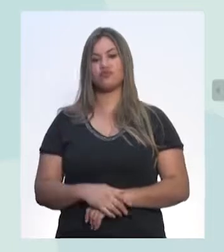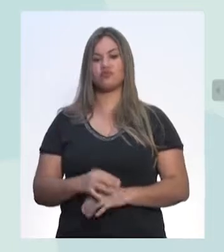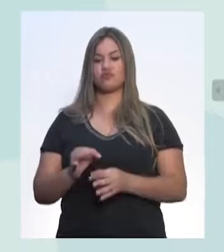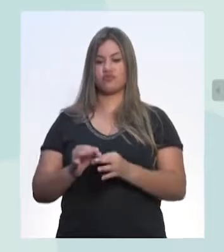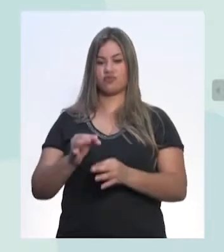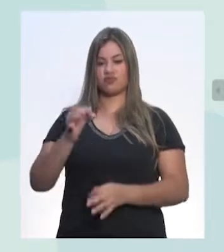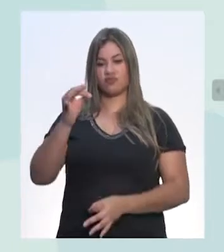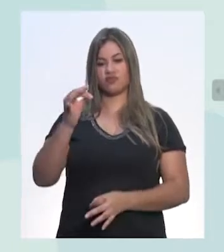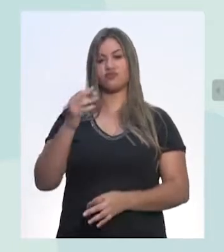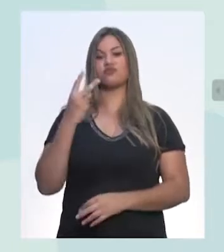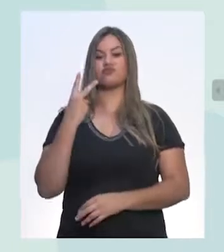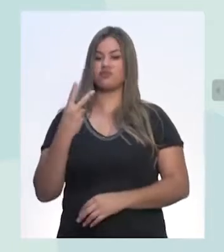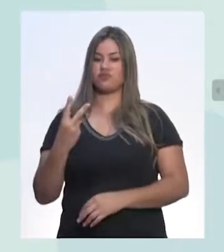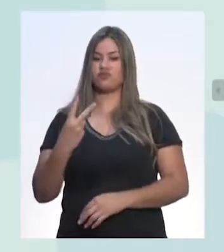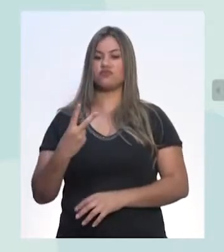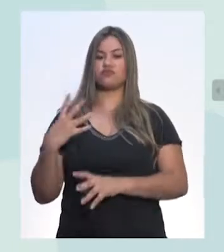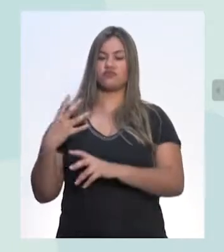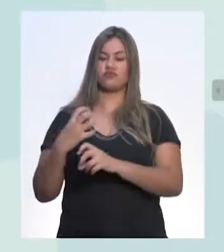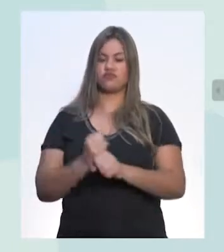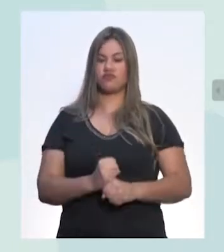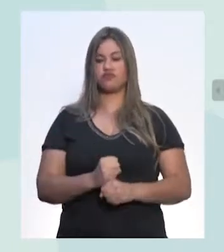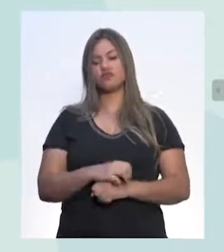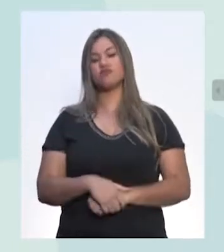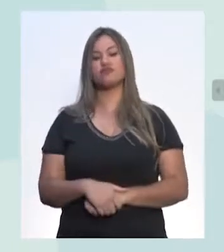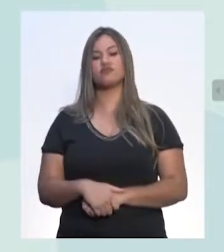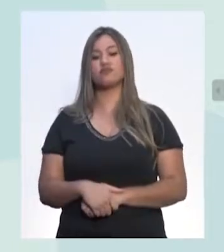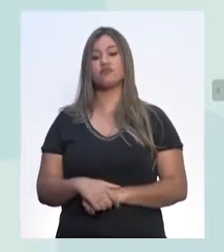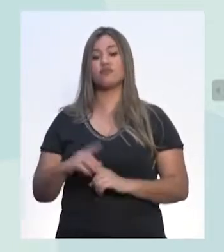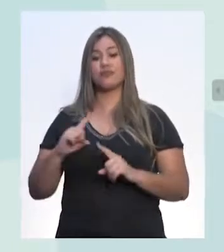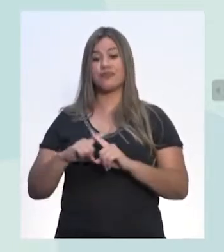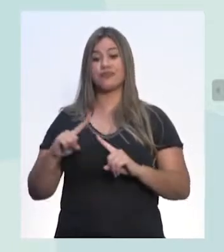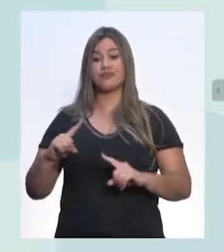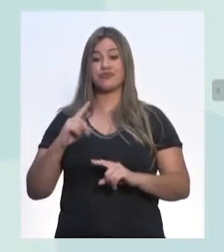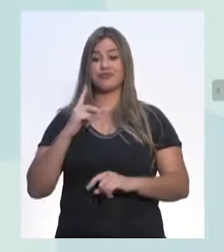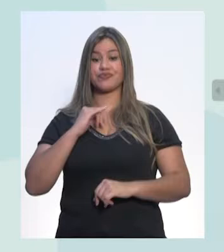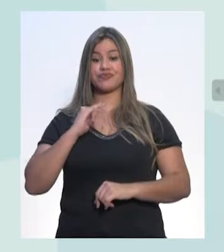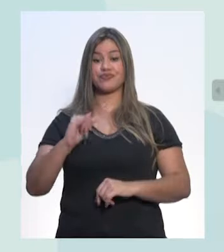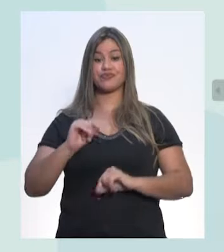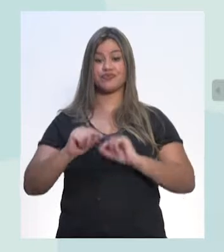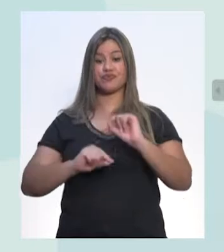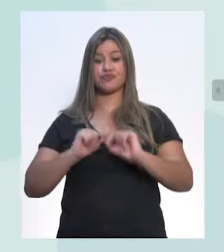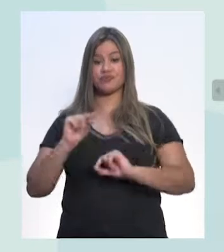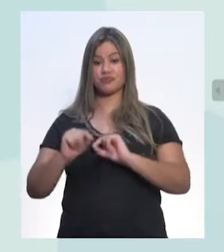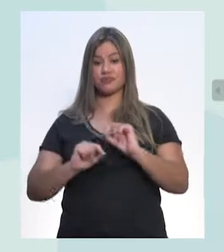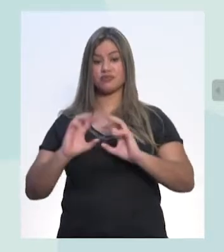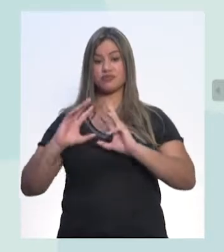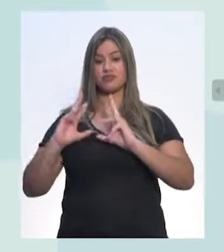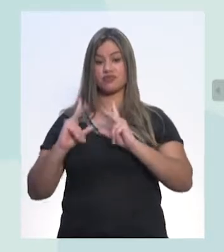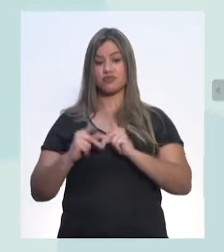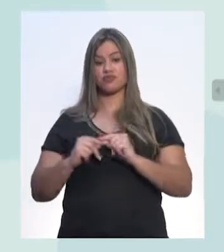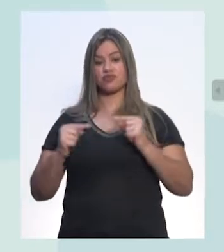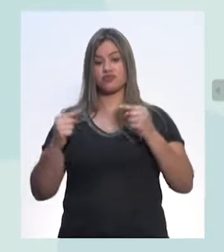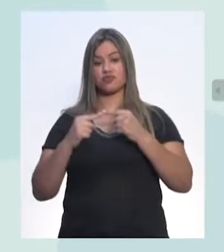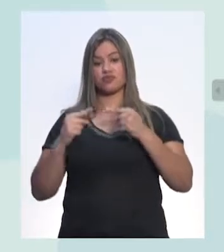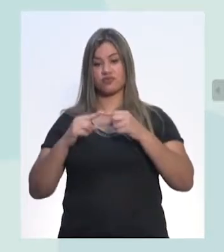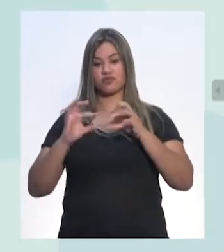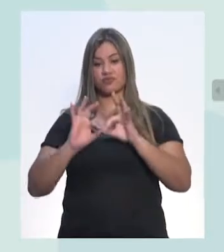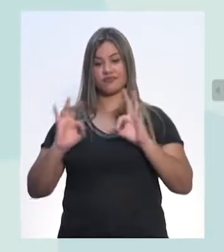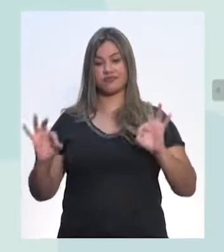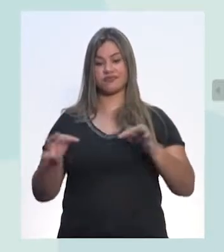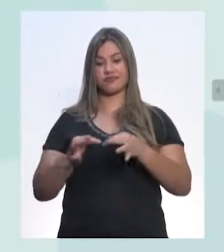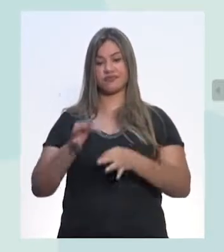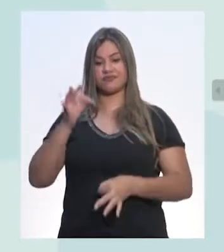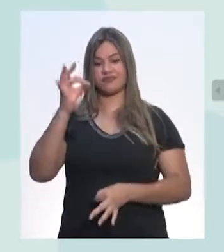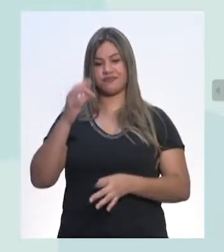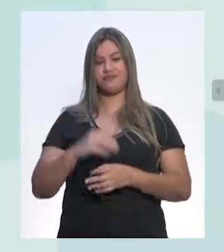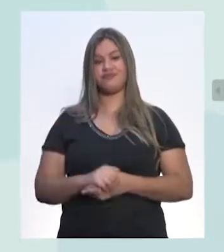Só que eu estou afirmando, na verdade, o quê? Que tudo isso daqui que representa o perímetro, que